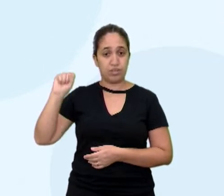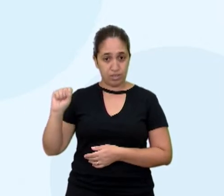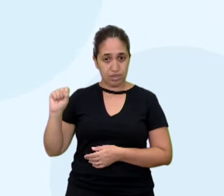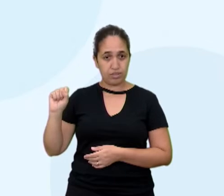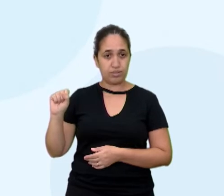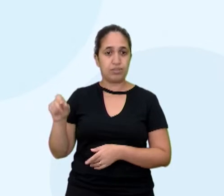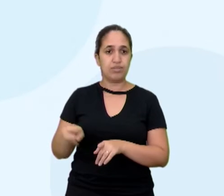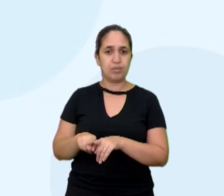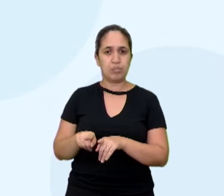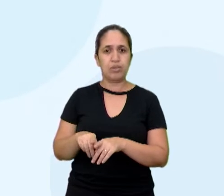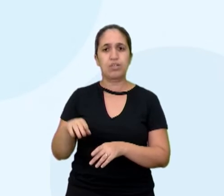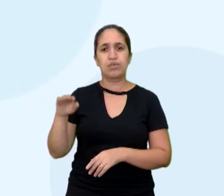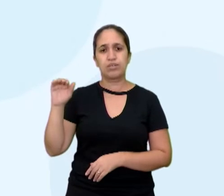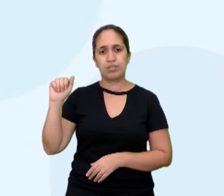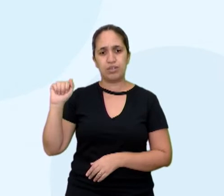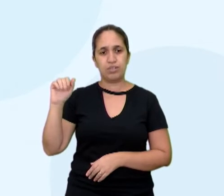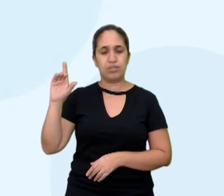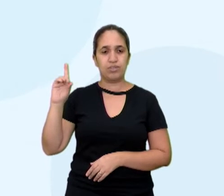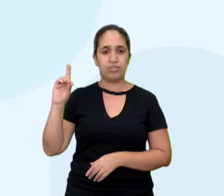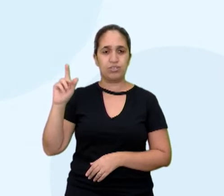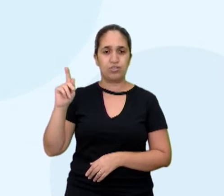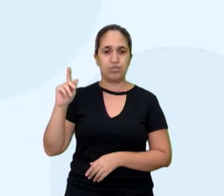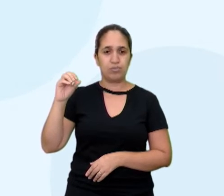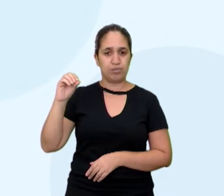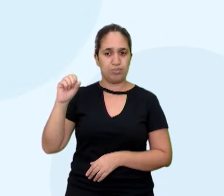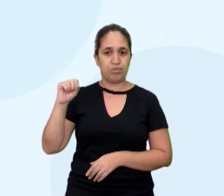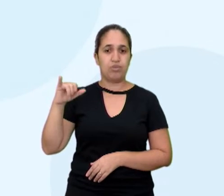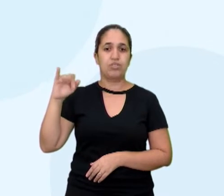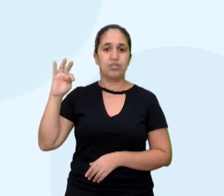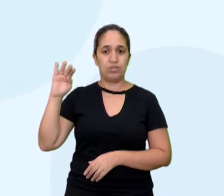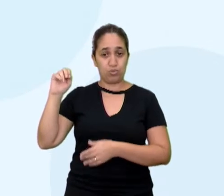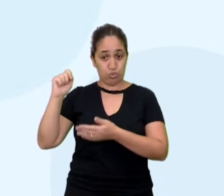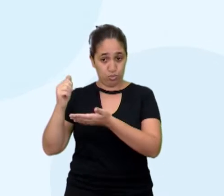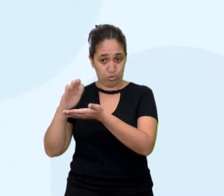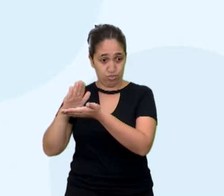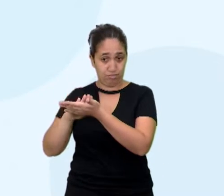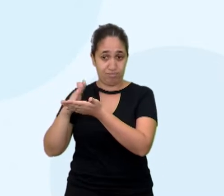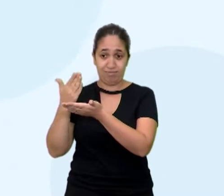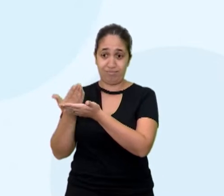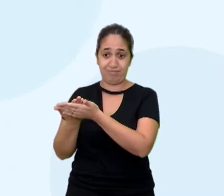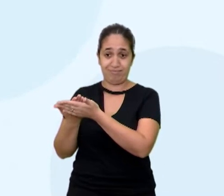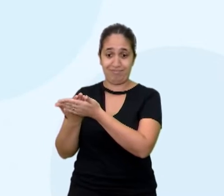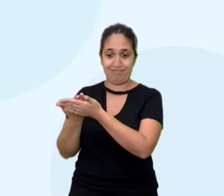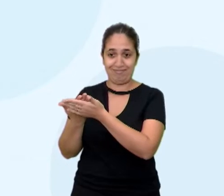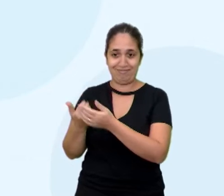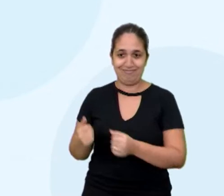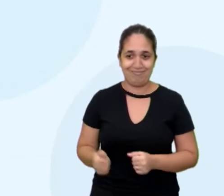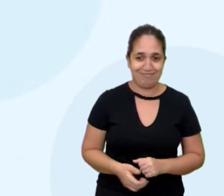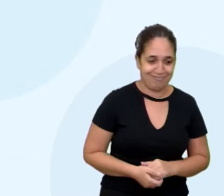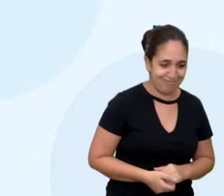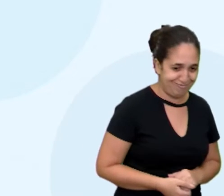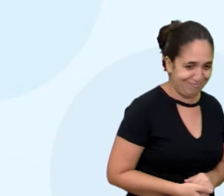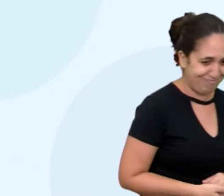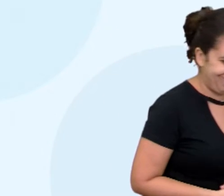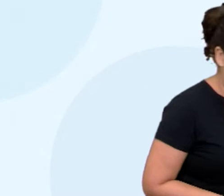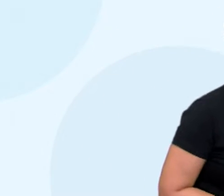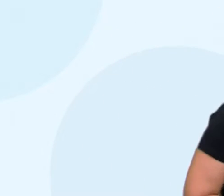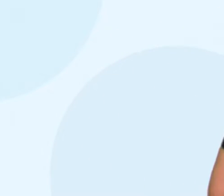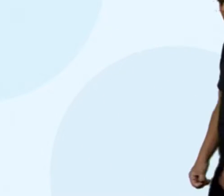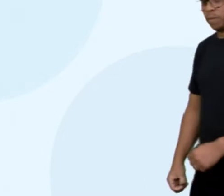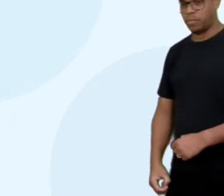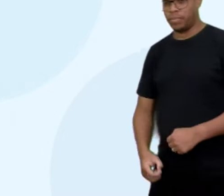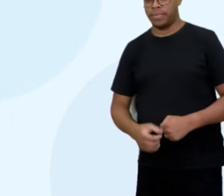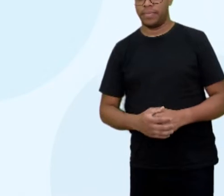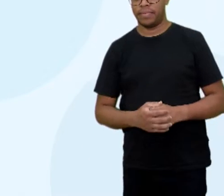dos adipócitos, que são as nossas células de gordura. E tá aí para vocês o que acontece, né? Dentro ali, olha, das